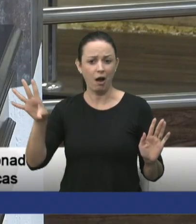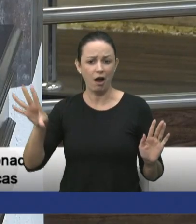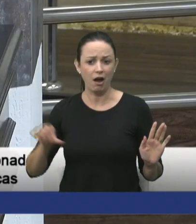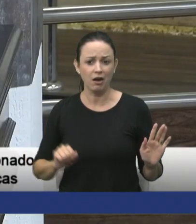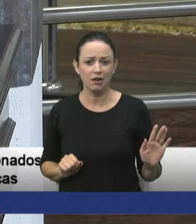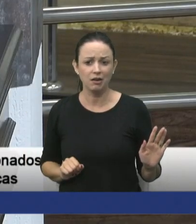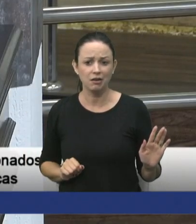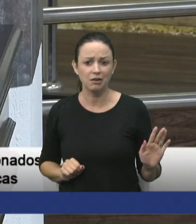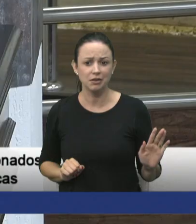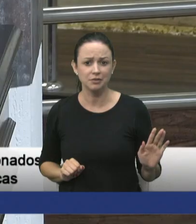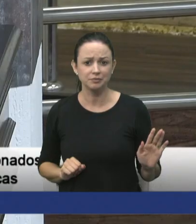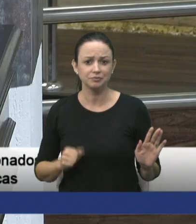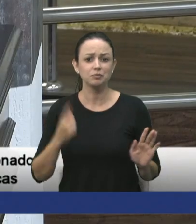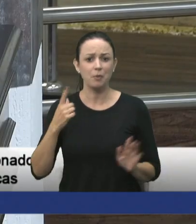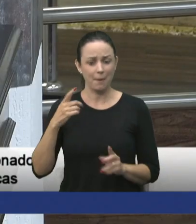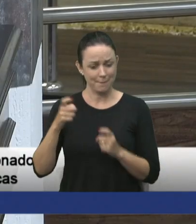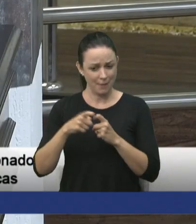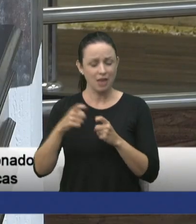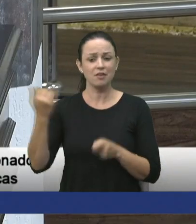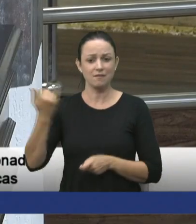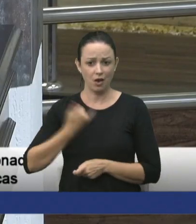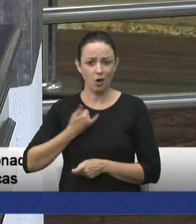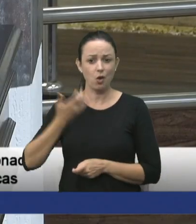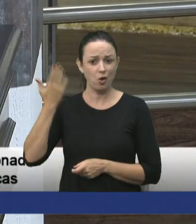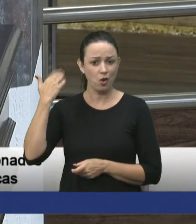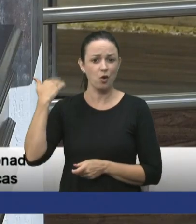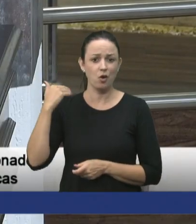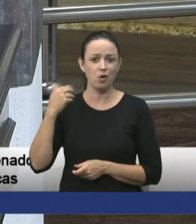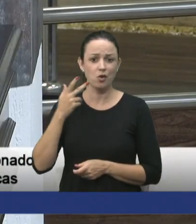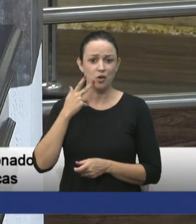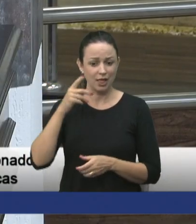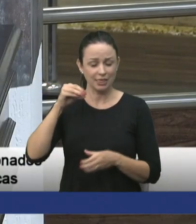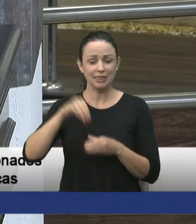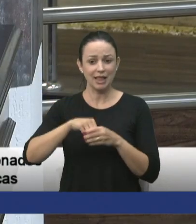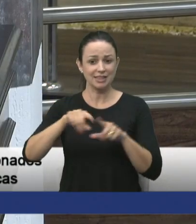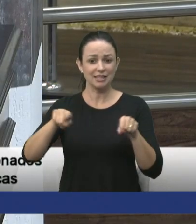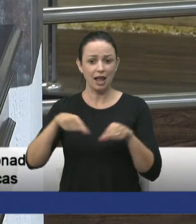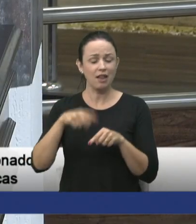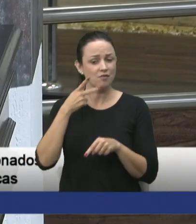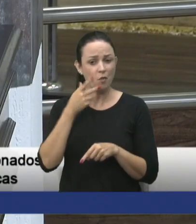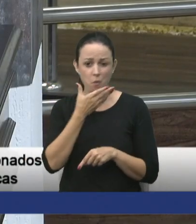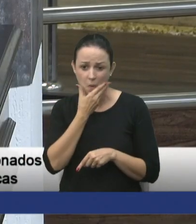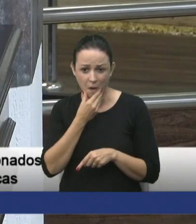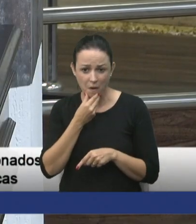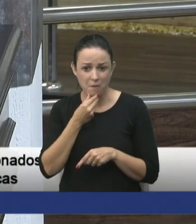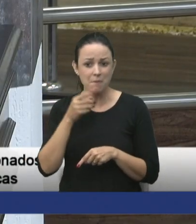escutei isso de uma médica um dia, num consultório. Eles vão embora.